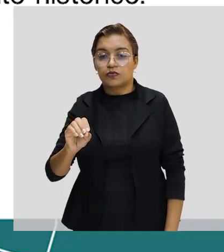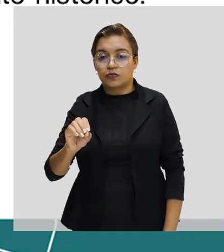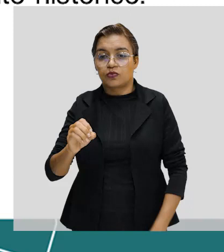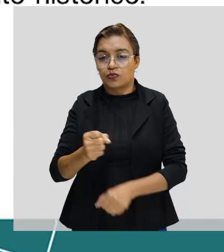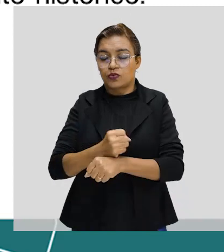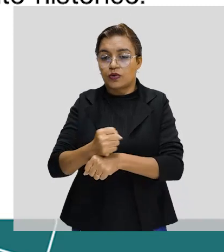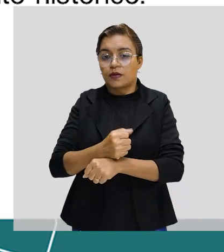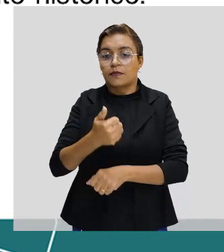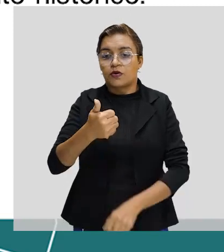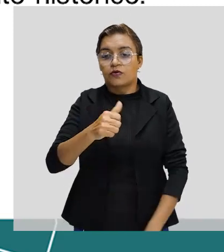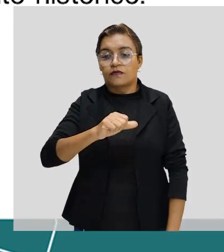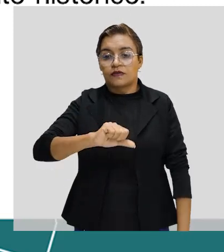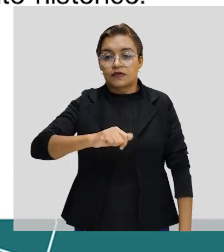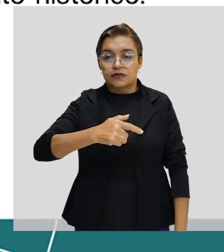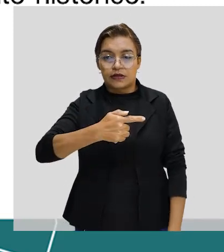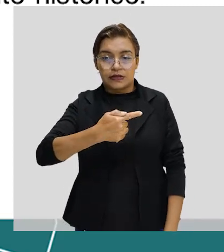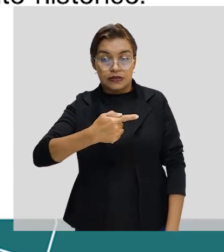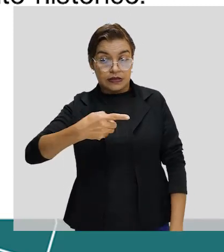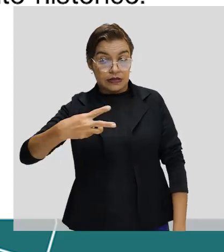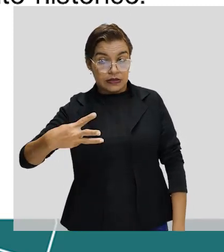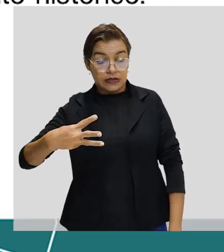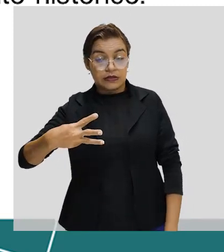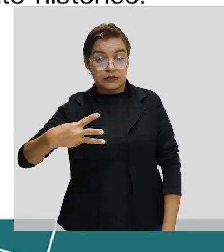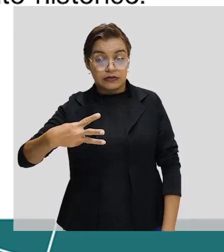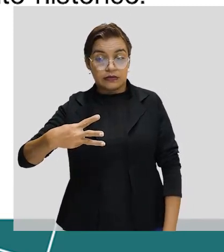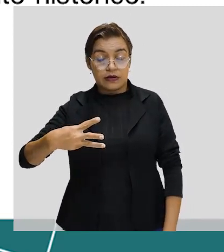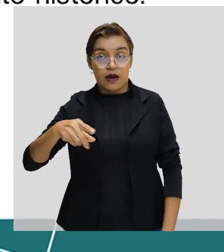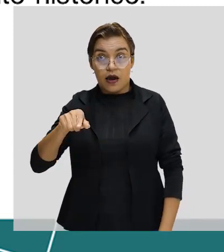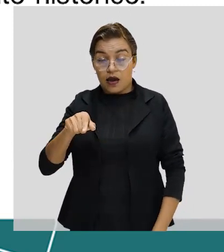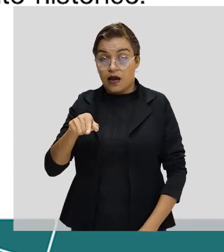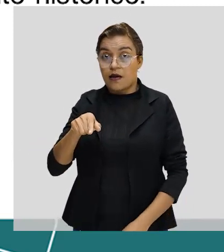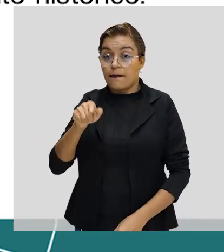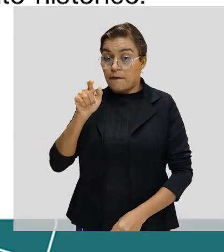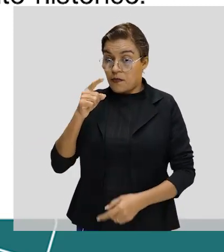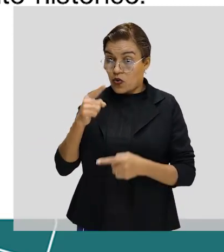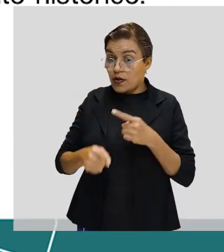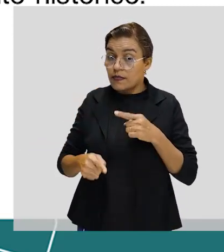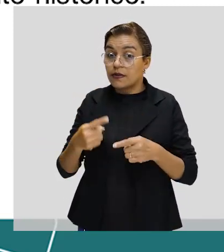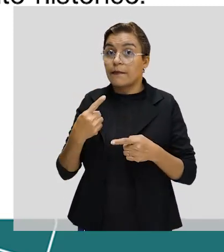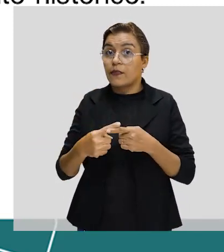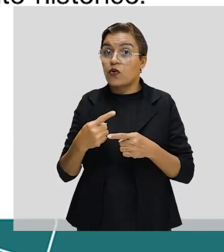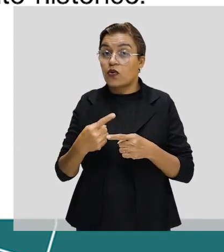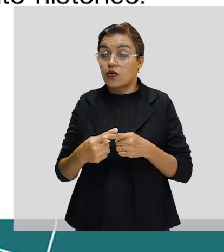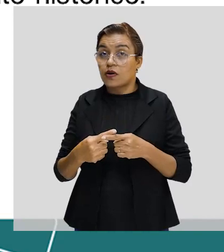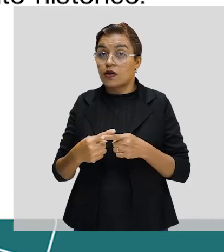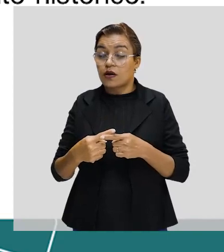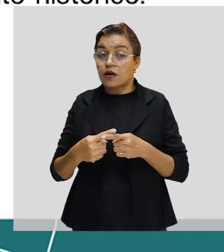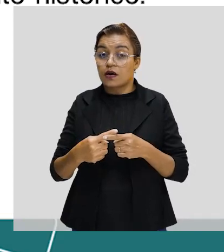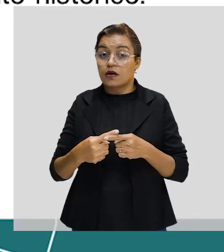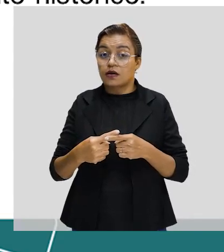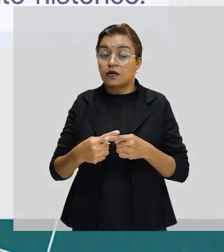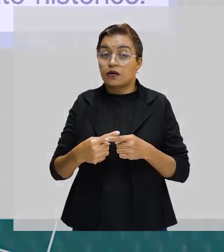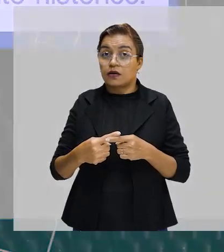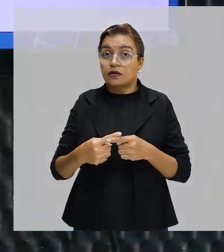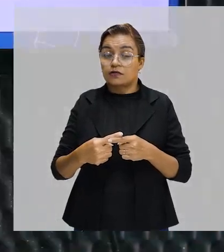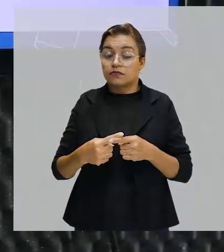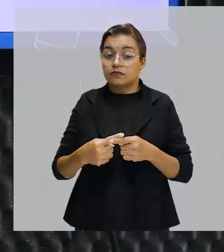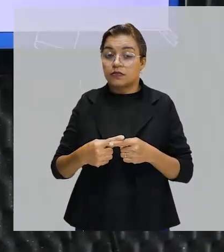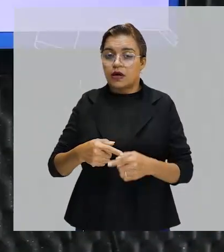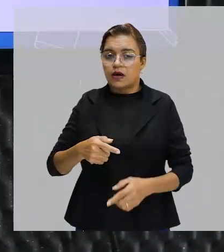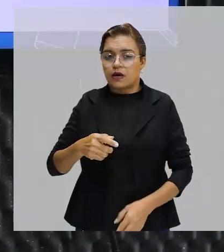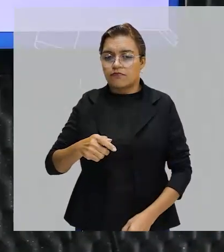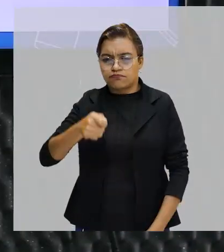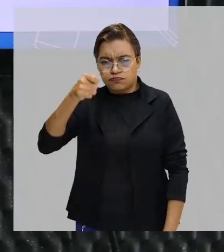1973. Ela foi censurada por conta da ditadura militar no Brasil. E qual é a principal ambiguidade? A ambiguidade se